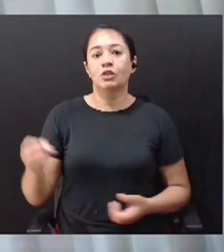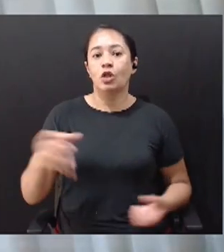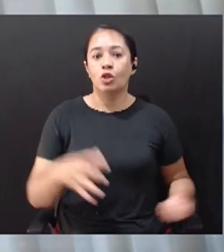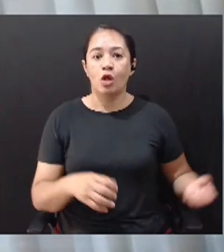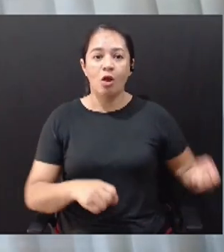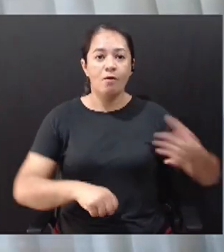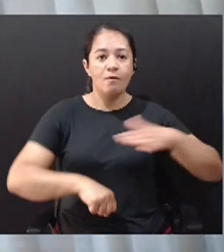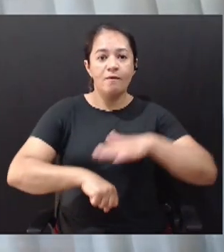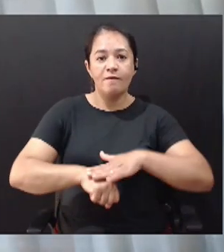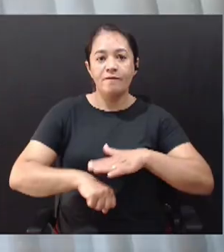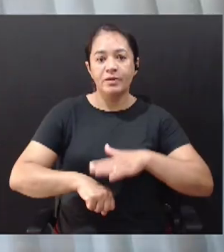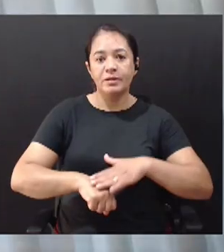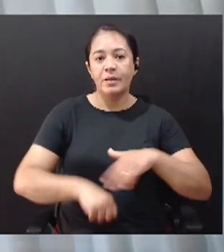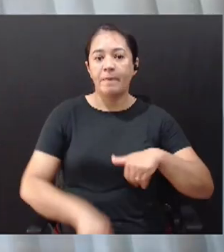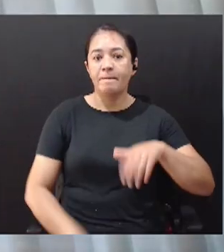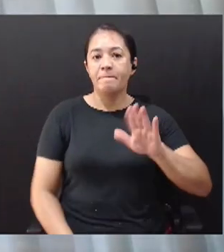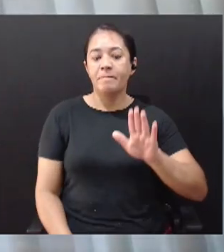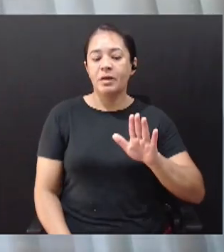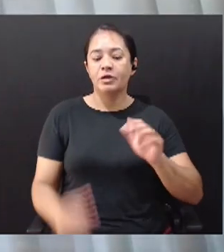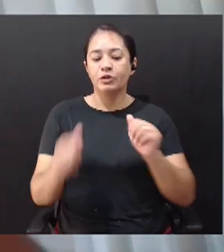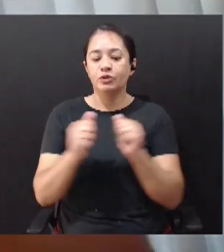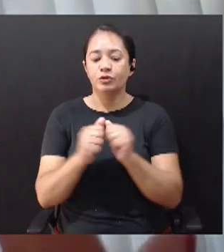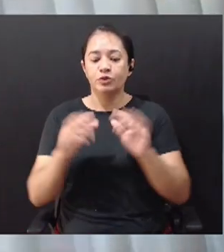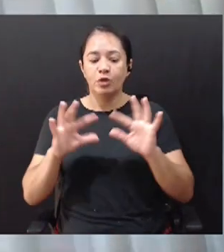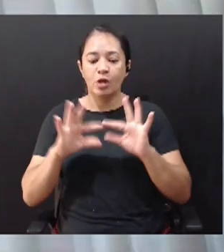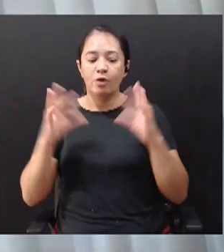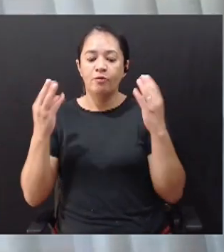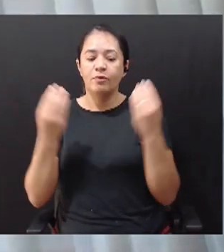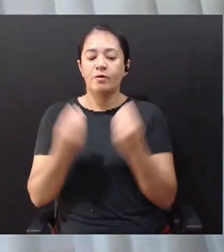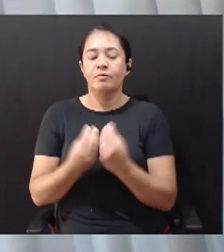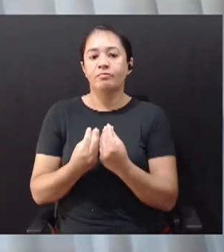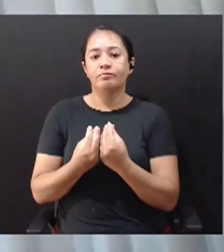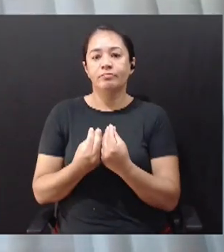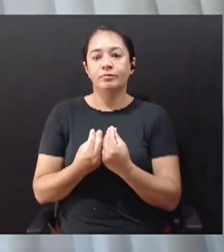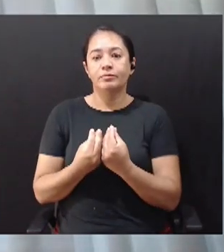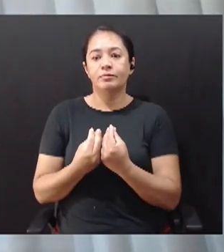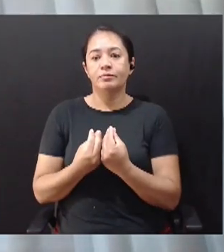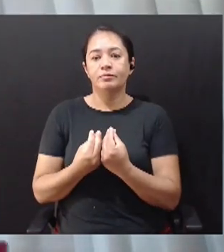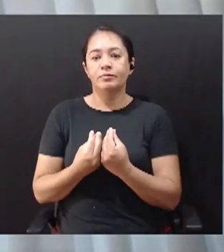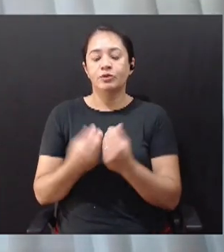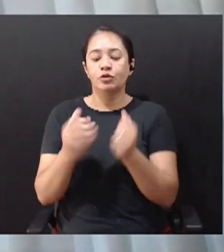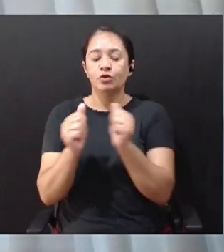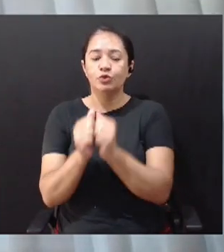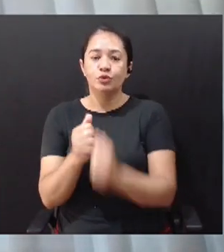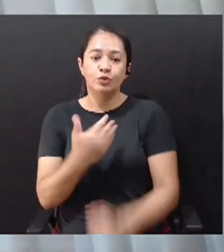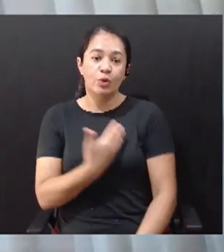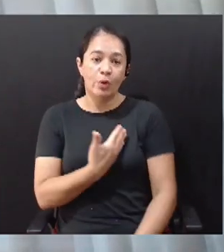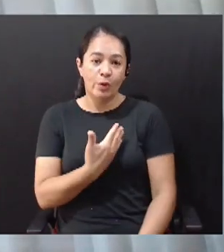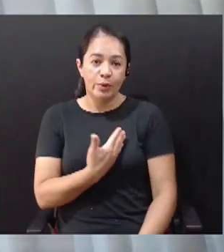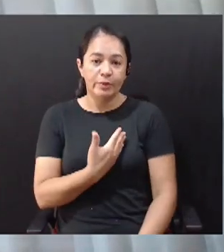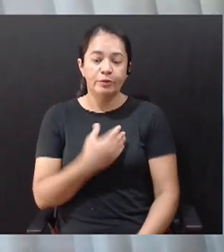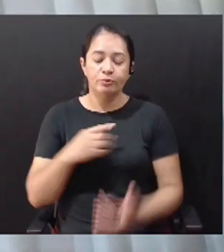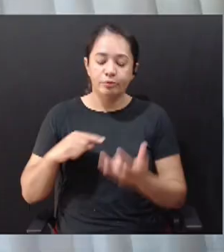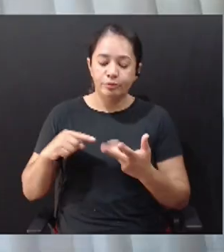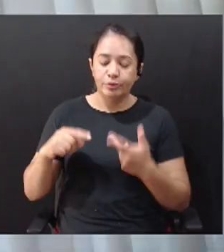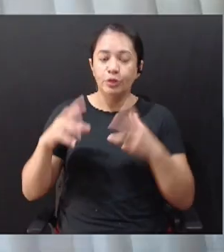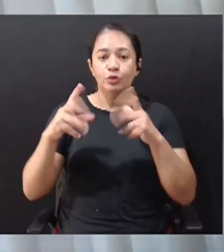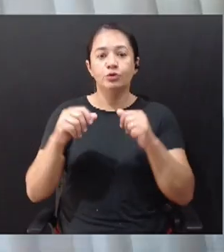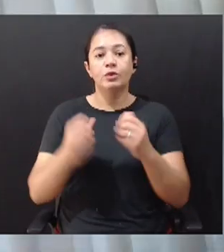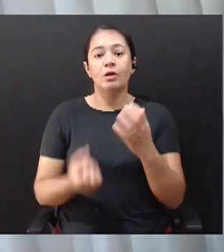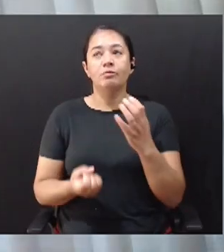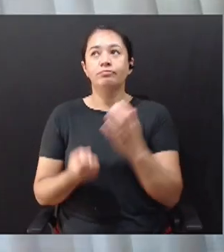estar mais com os familiares, né? De estar mais com os amigos. Então, tudo isso cria